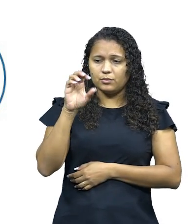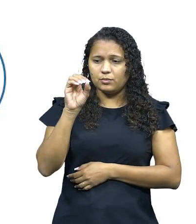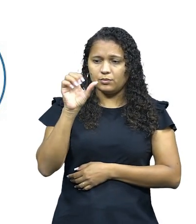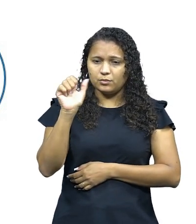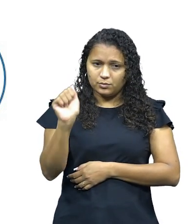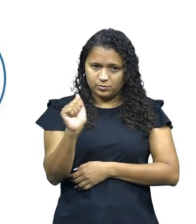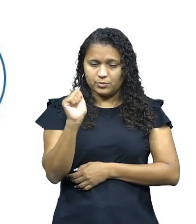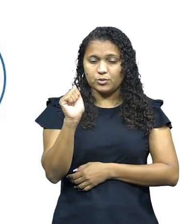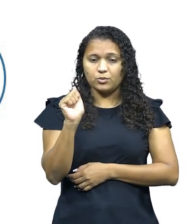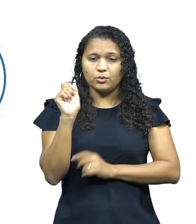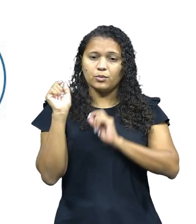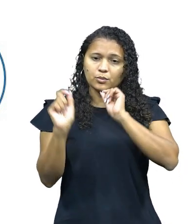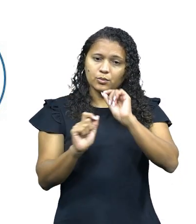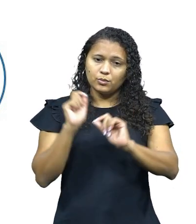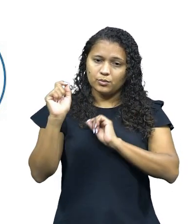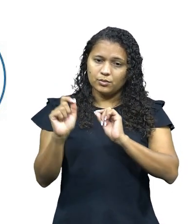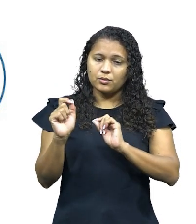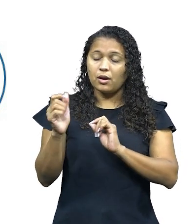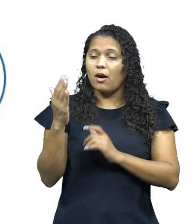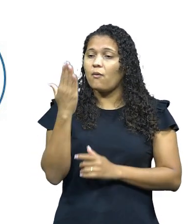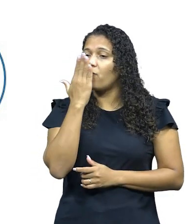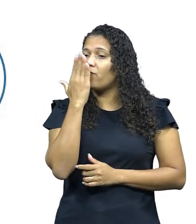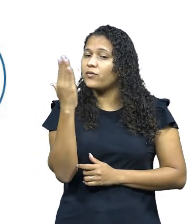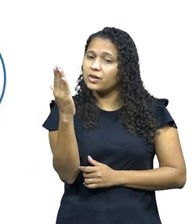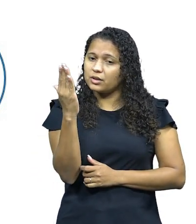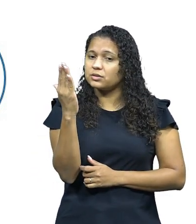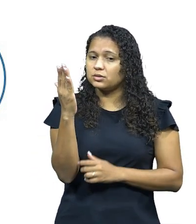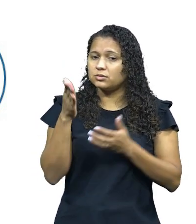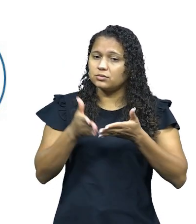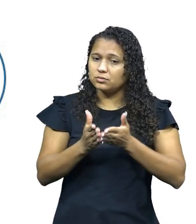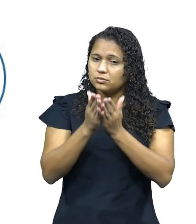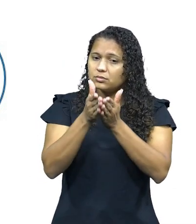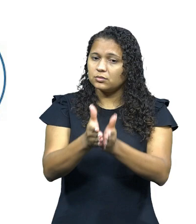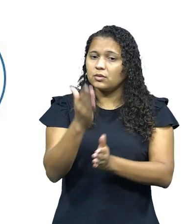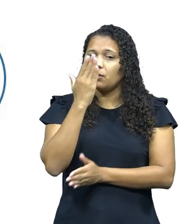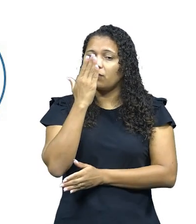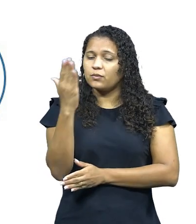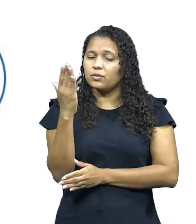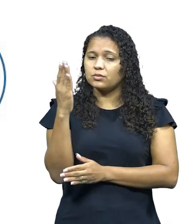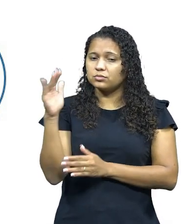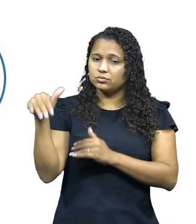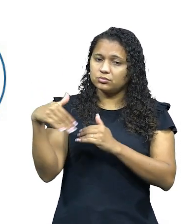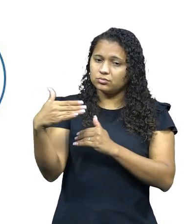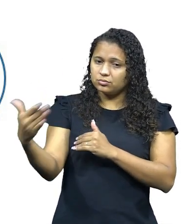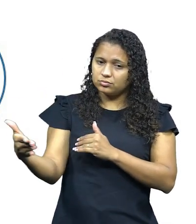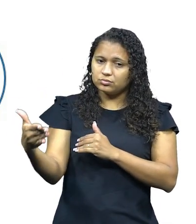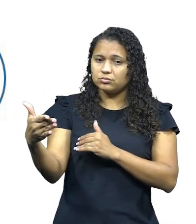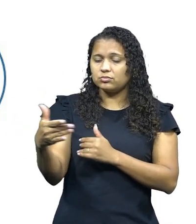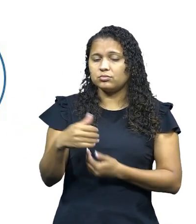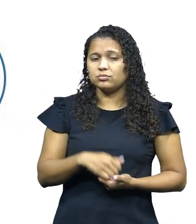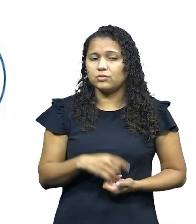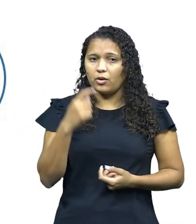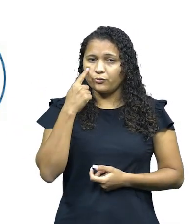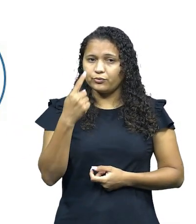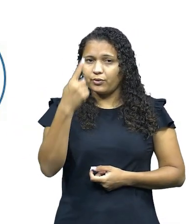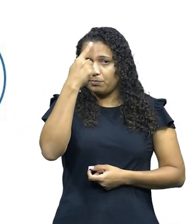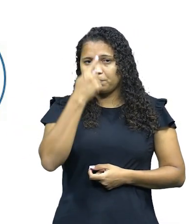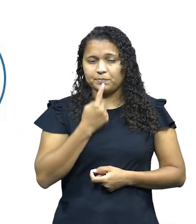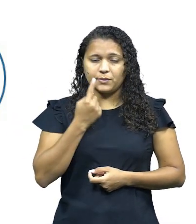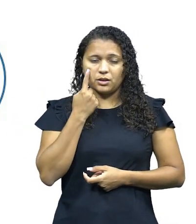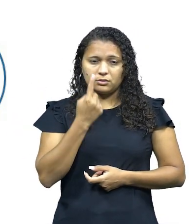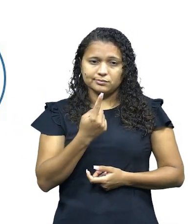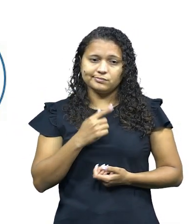A proa, ela é a parte da frente da embarcação, né? A parte externa, a dianteira da embarcação. Como vocês podem ver na